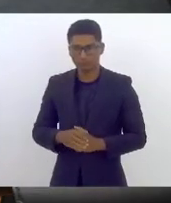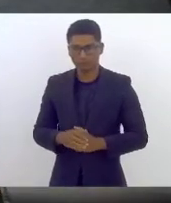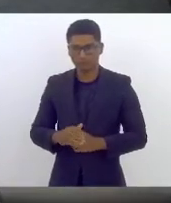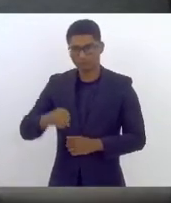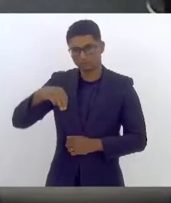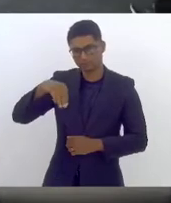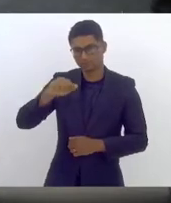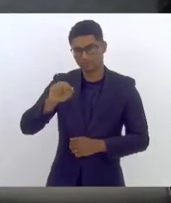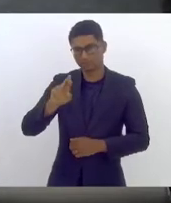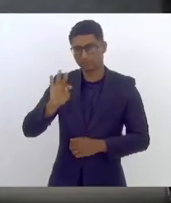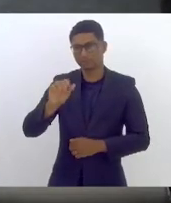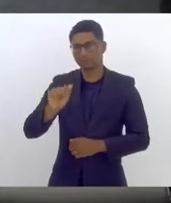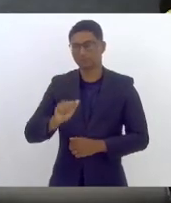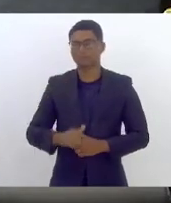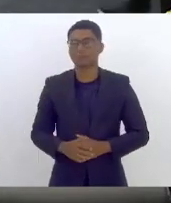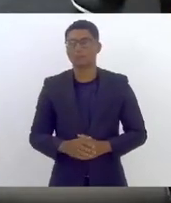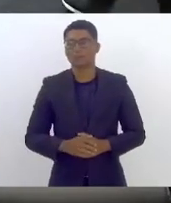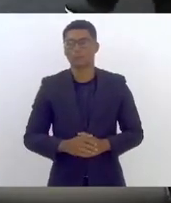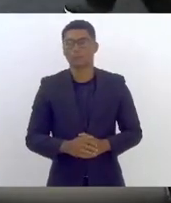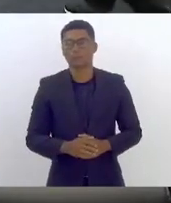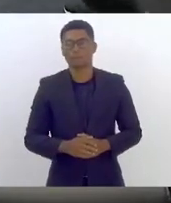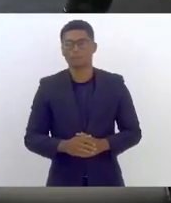Marta Rocha